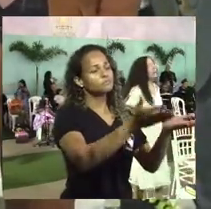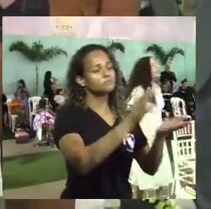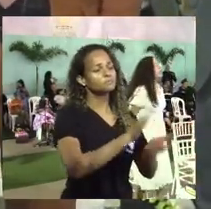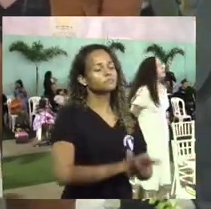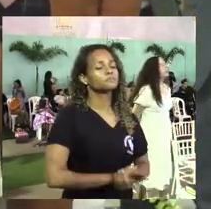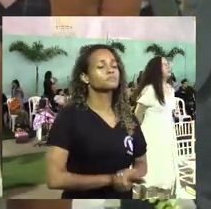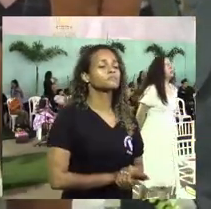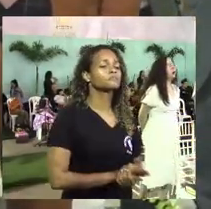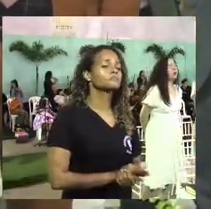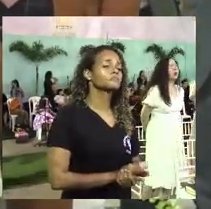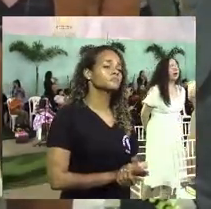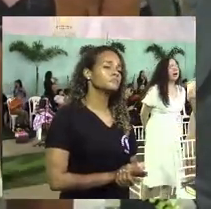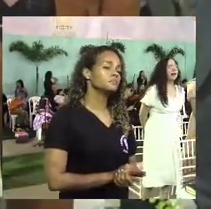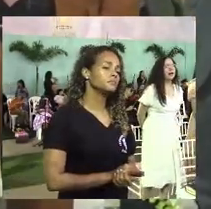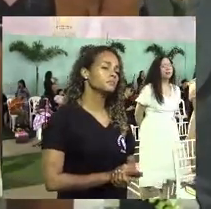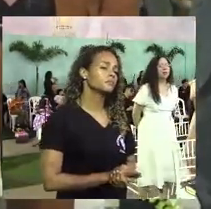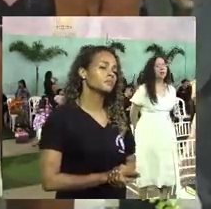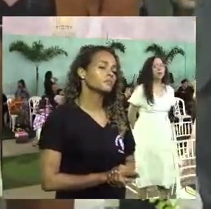as almas